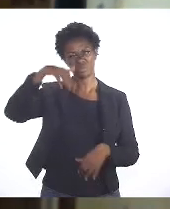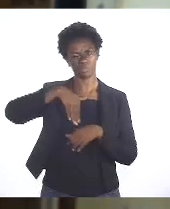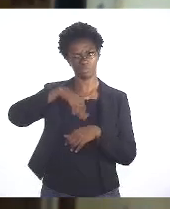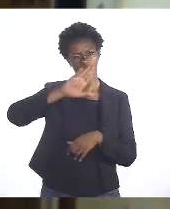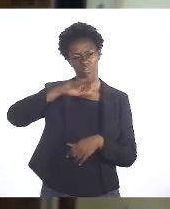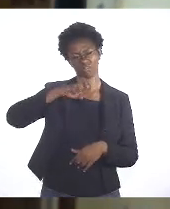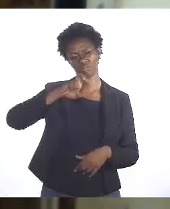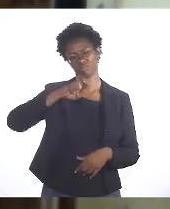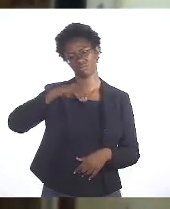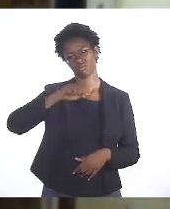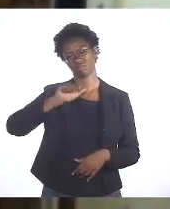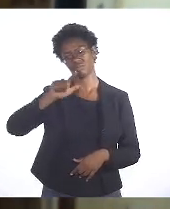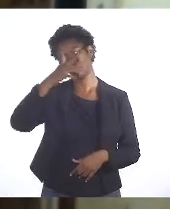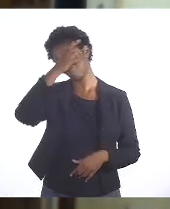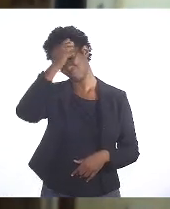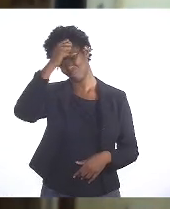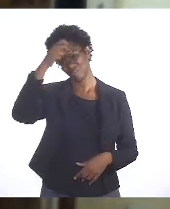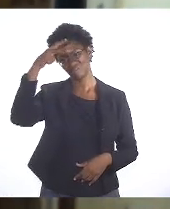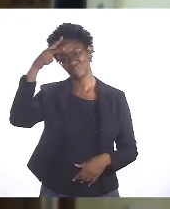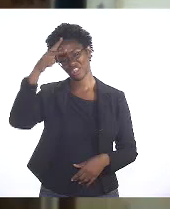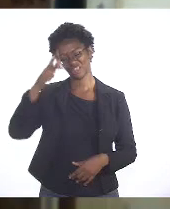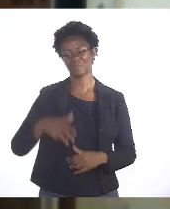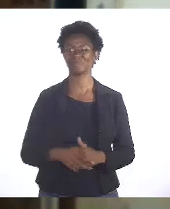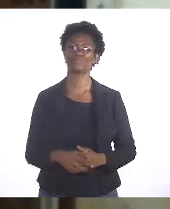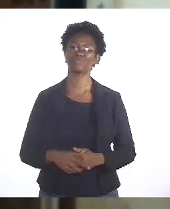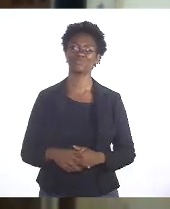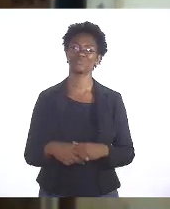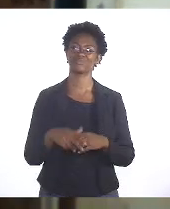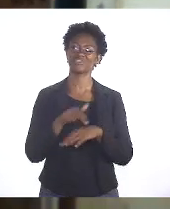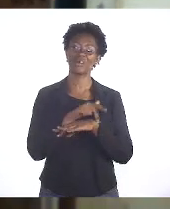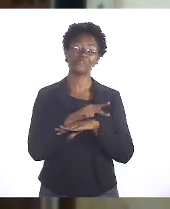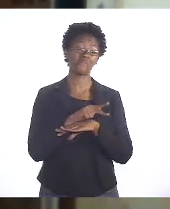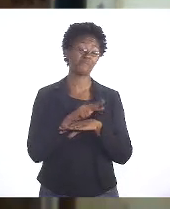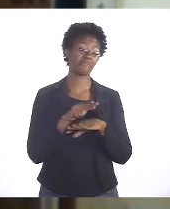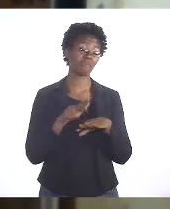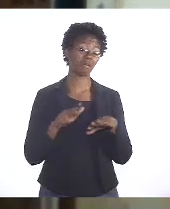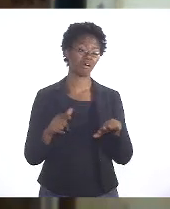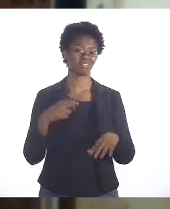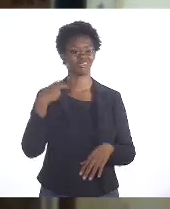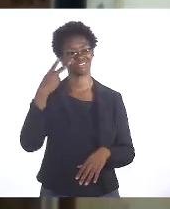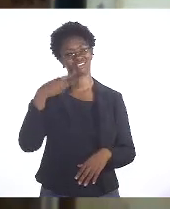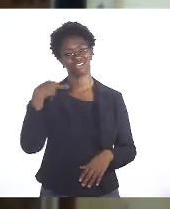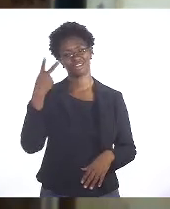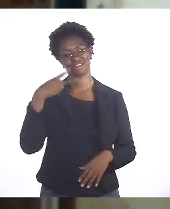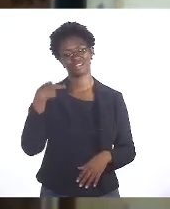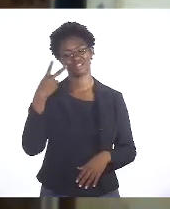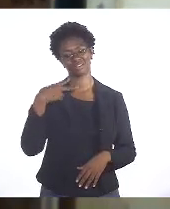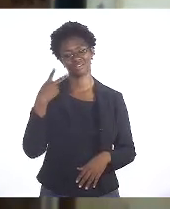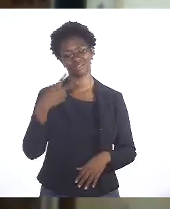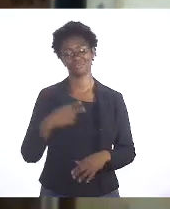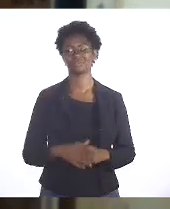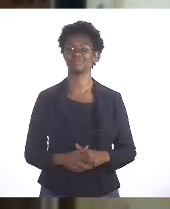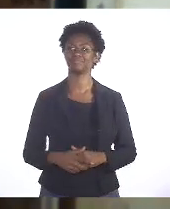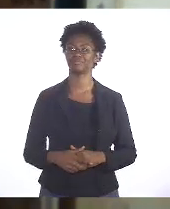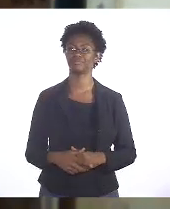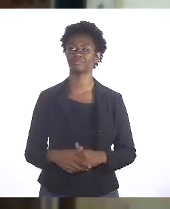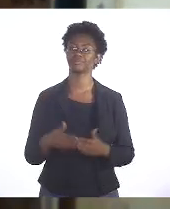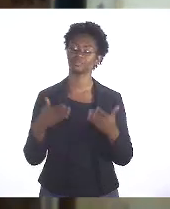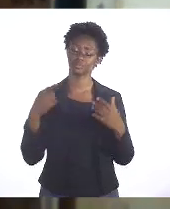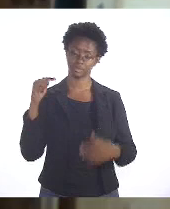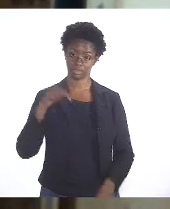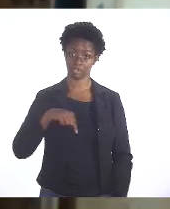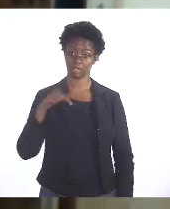mil prefeitos. Milhares de vereadores. Né? E aqui no nosso estado do